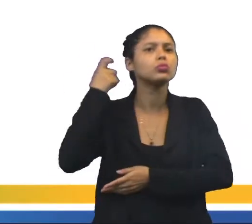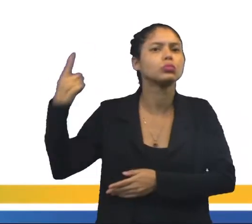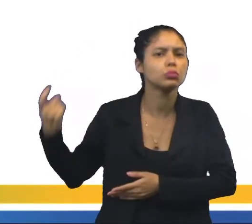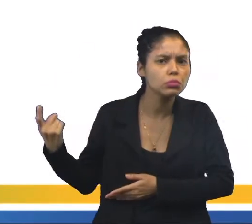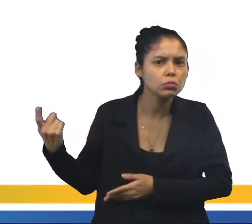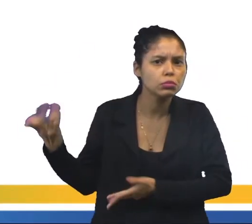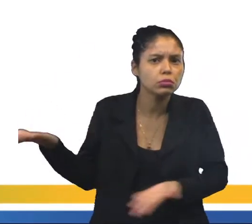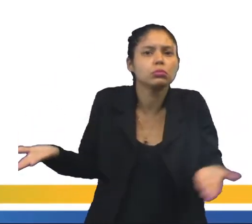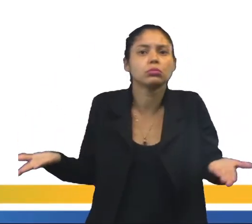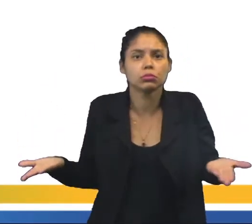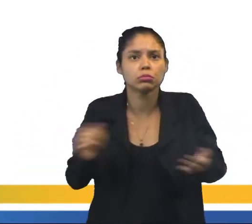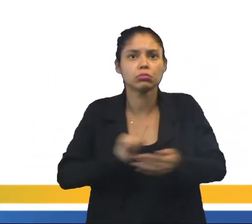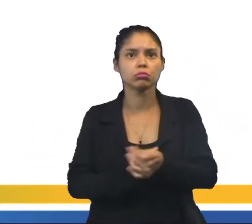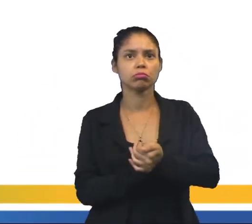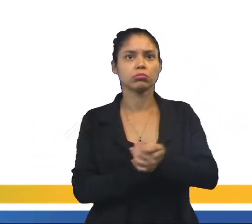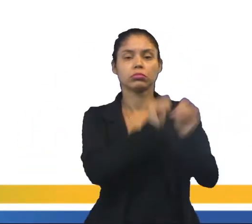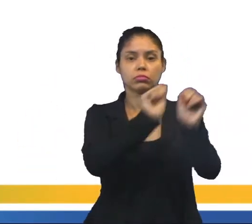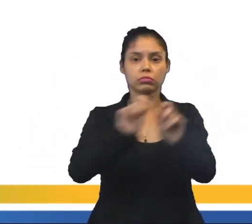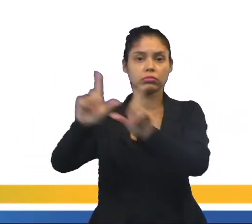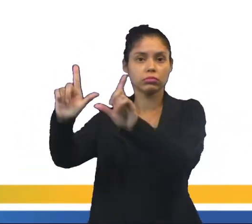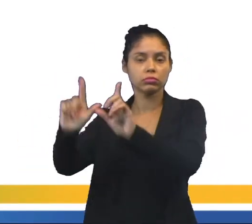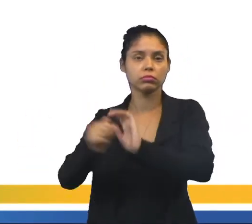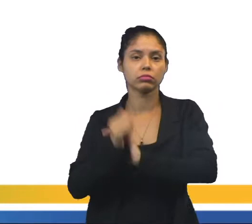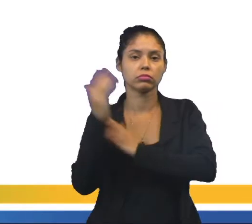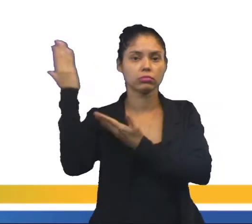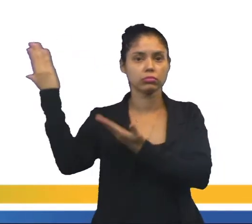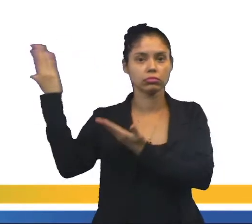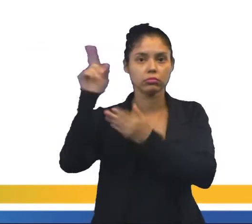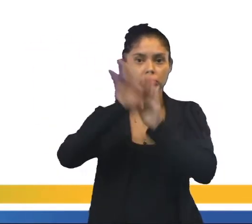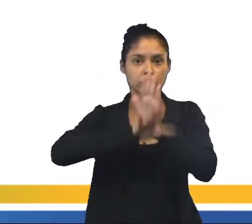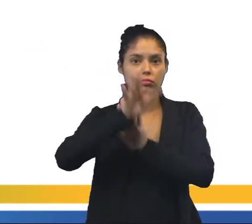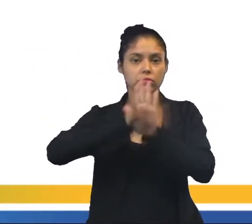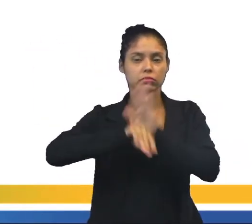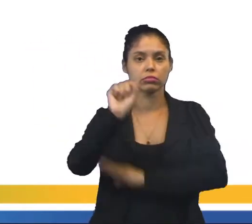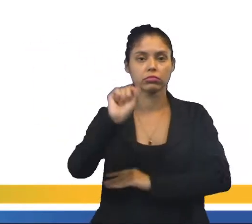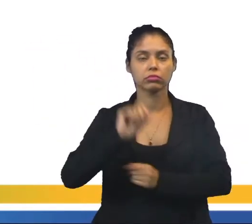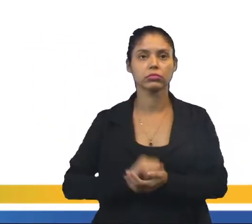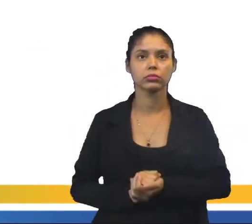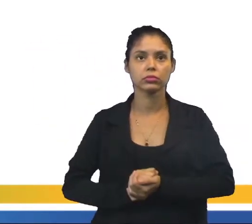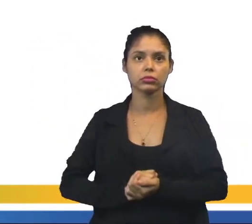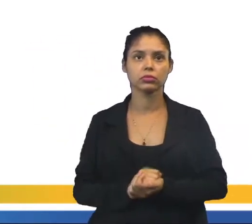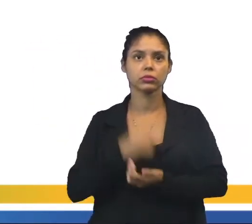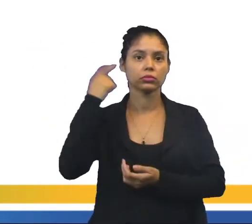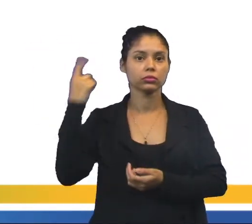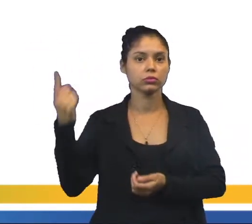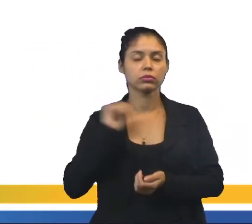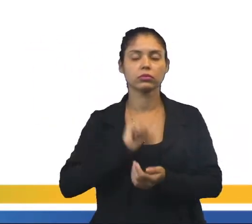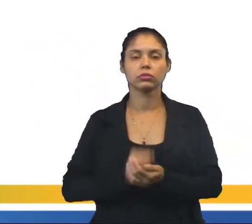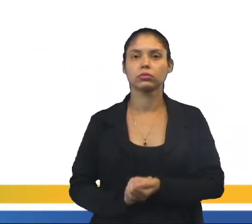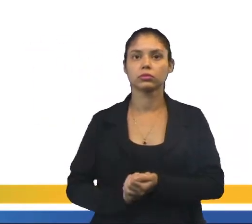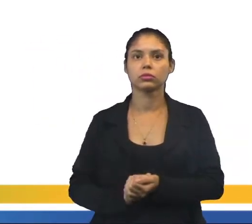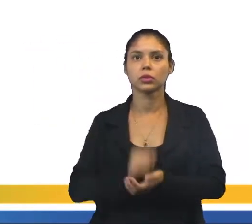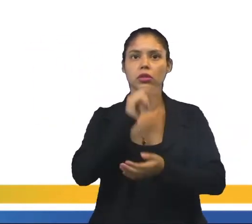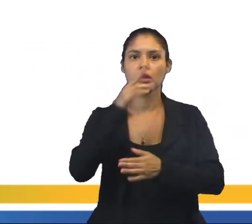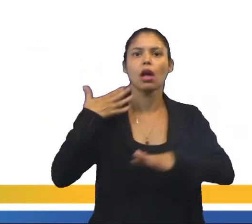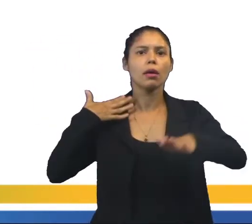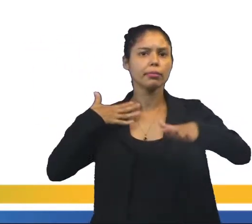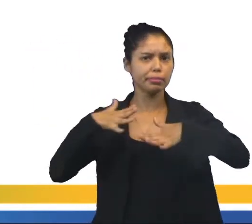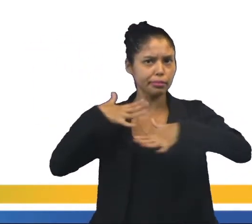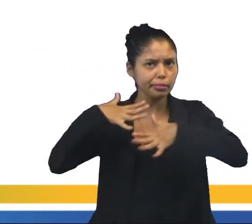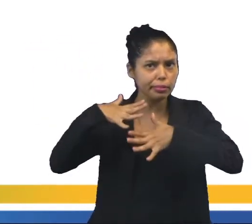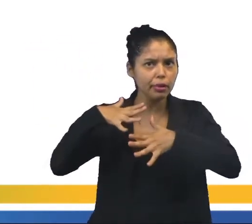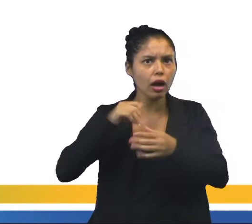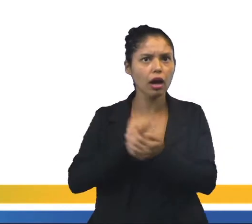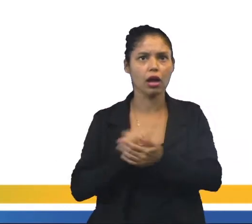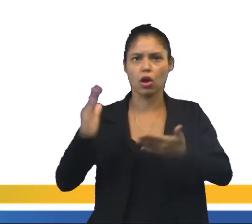pessoal? Coloquei aí, acompanhe comigo aí no texto. O que é som e os sons. O som é o resultado das